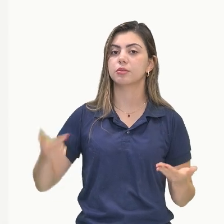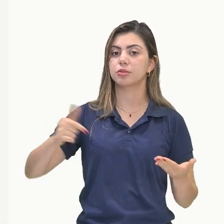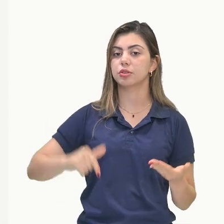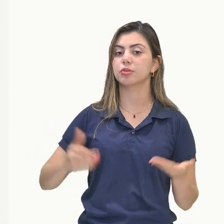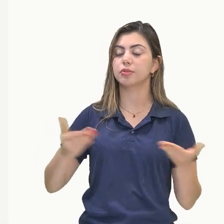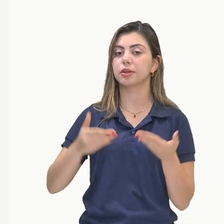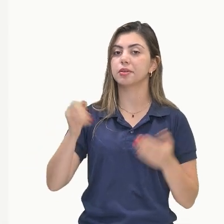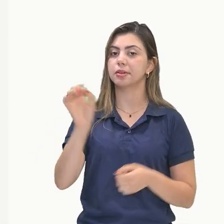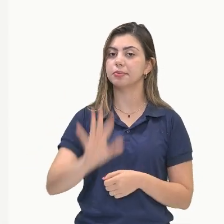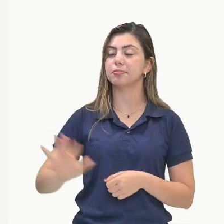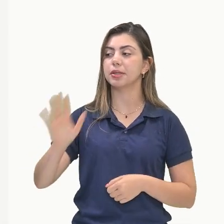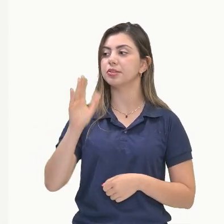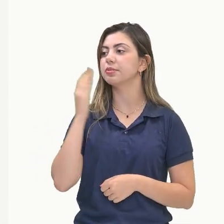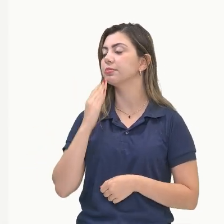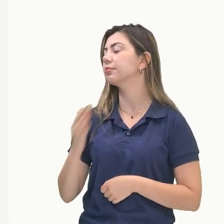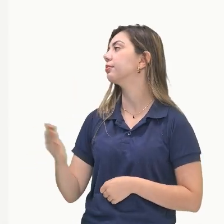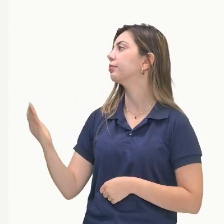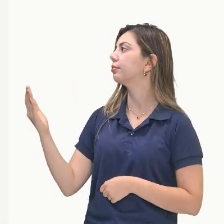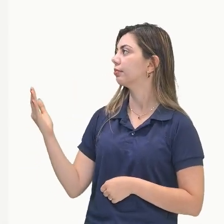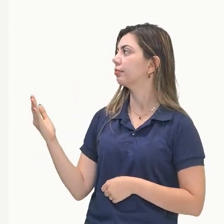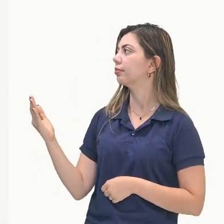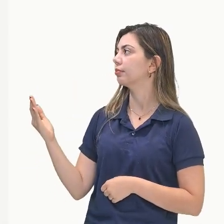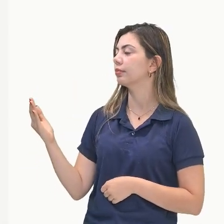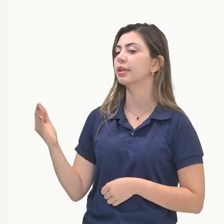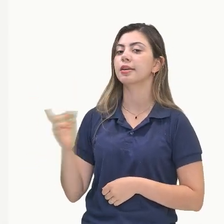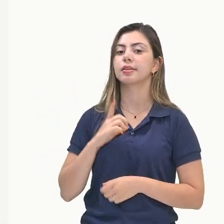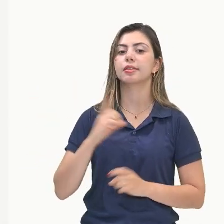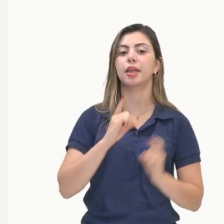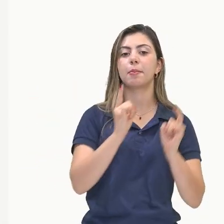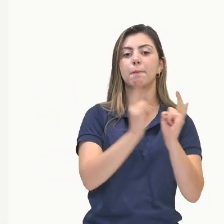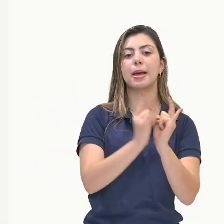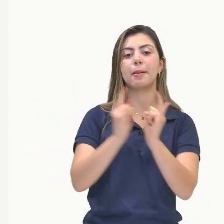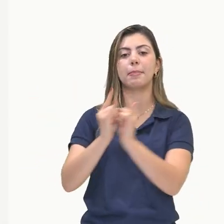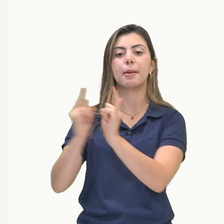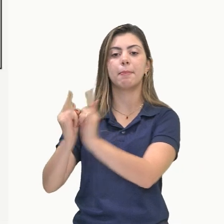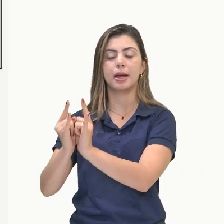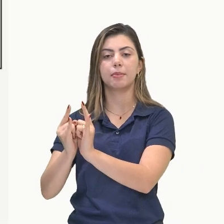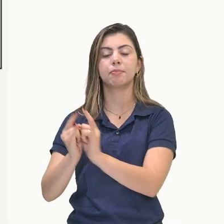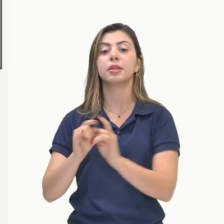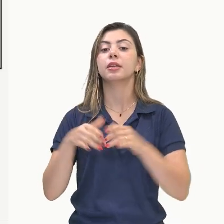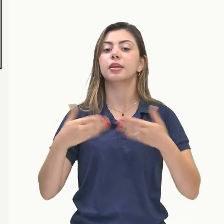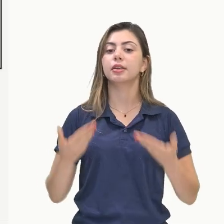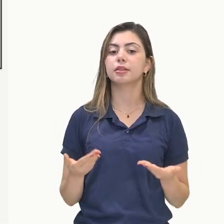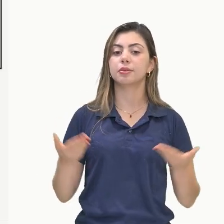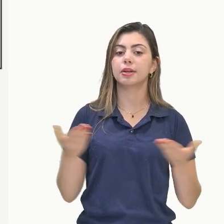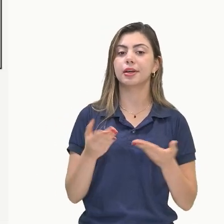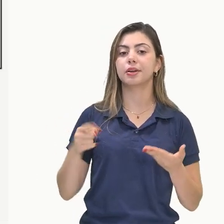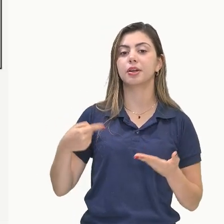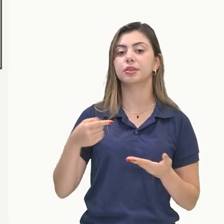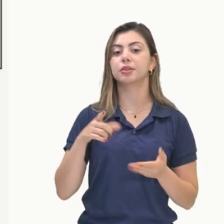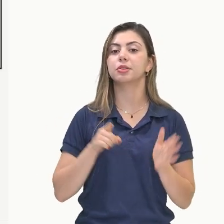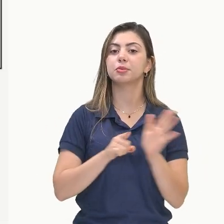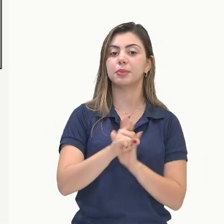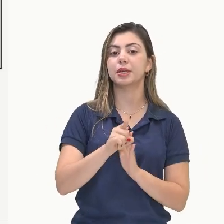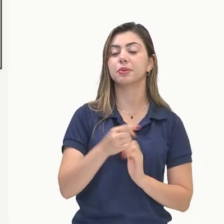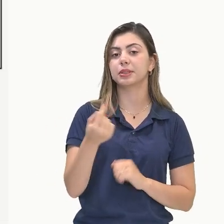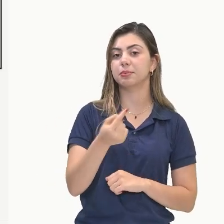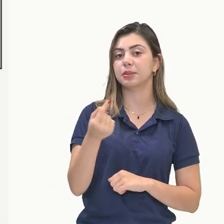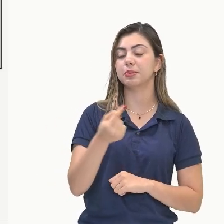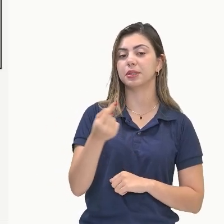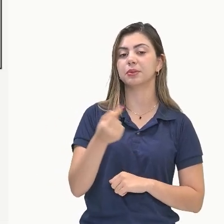um esquema da associação de capacitores, certo? E baseado nisso, nós vamos resolver agora o nosso primeiro